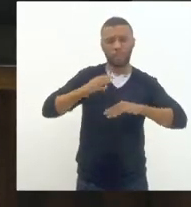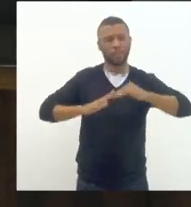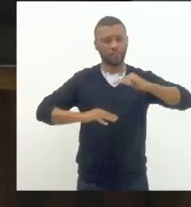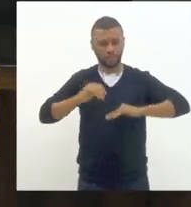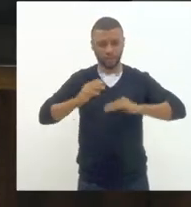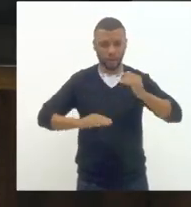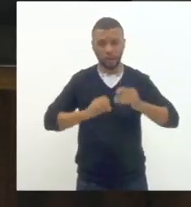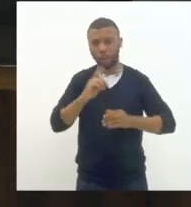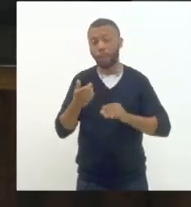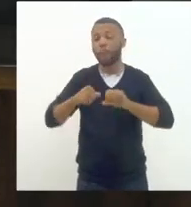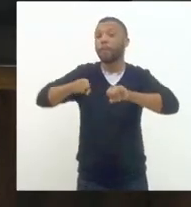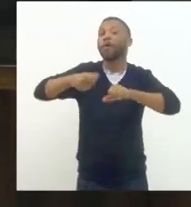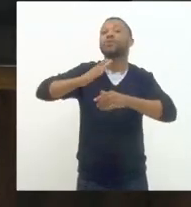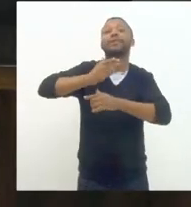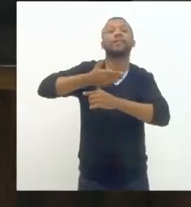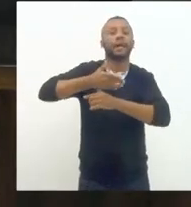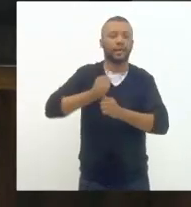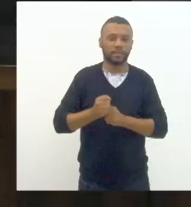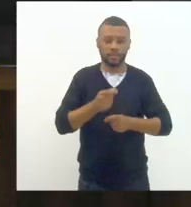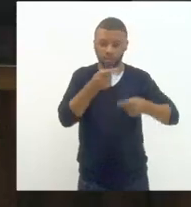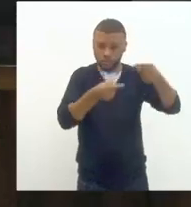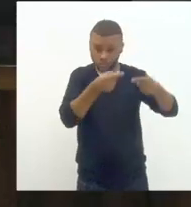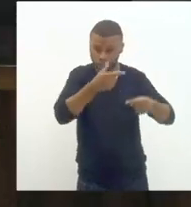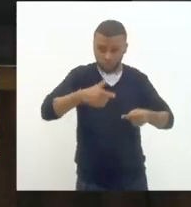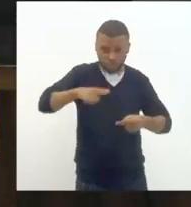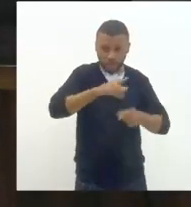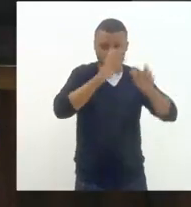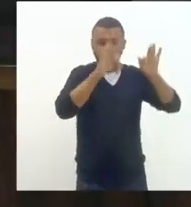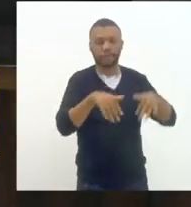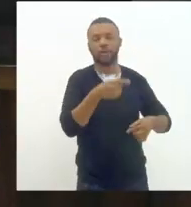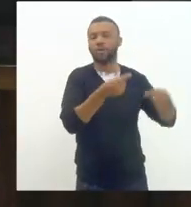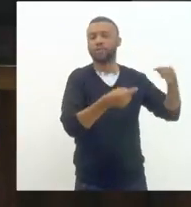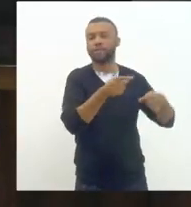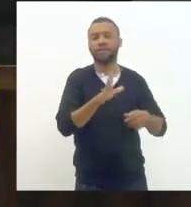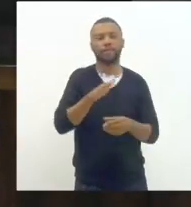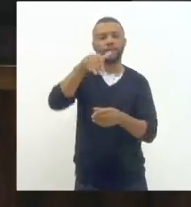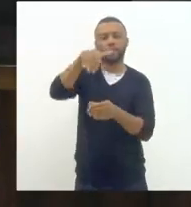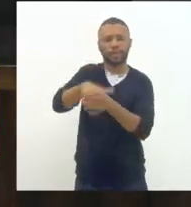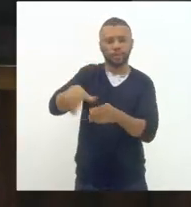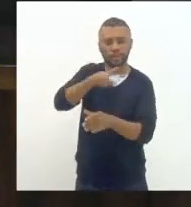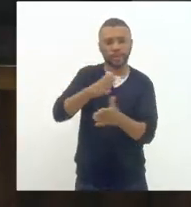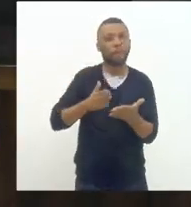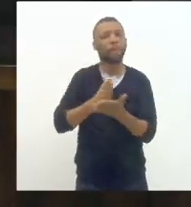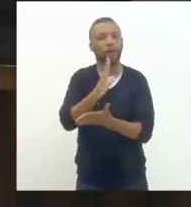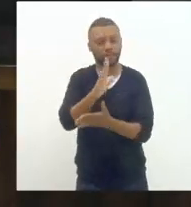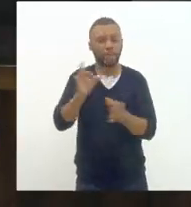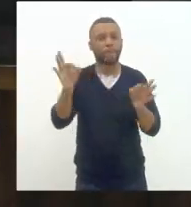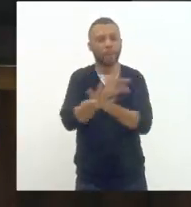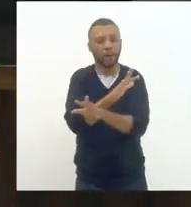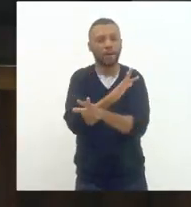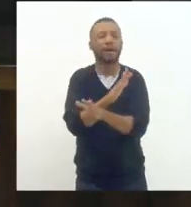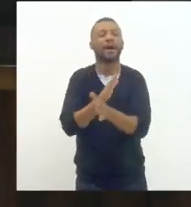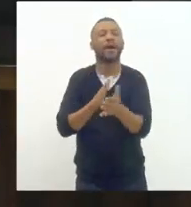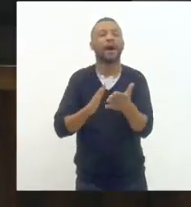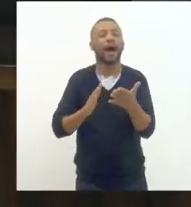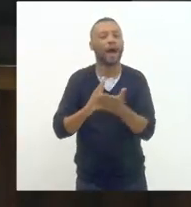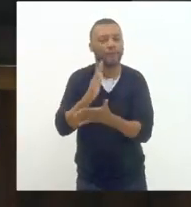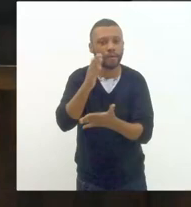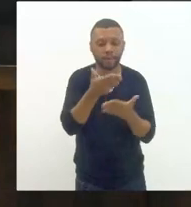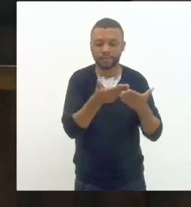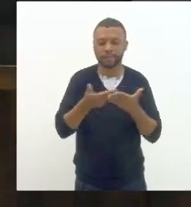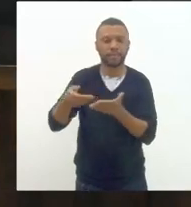mototaxista. Em discussão, não havendo quem queira discutir, encerrada a discussão, em votação. Os senhores que aprovam, permaneçam como estão, aprovado,